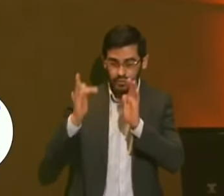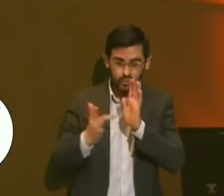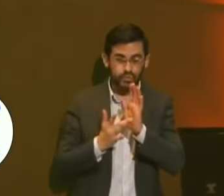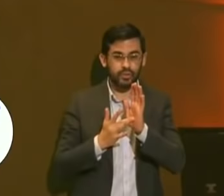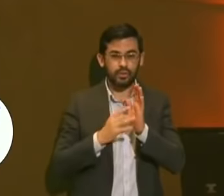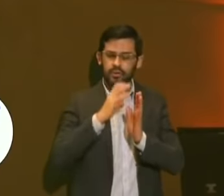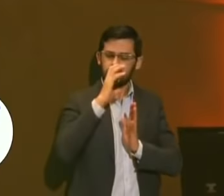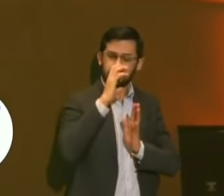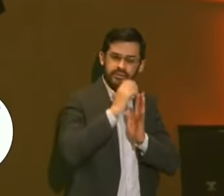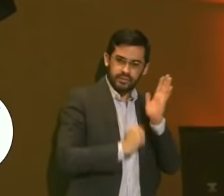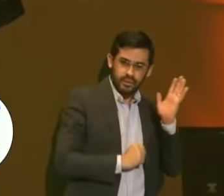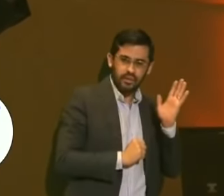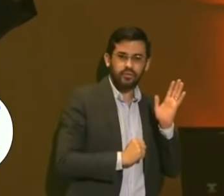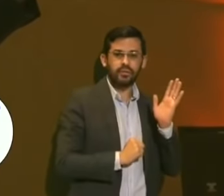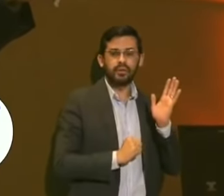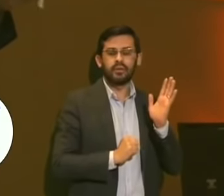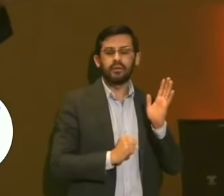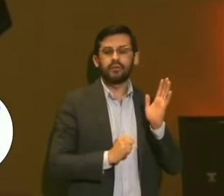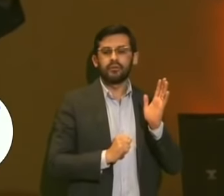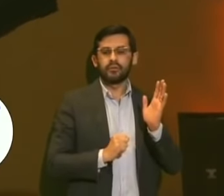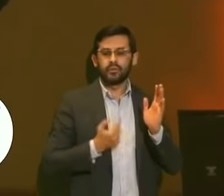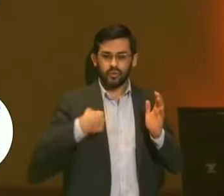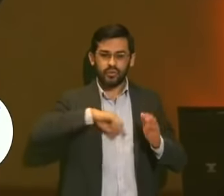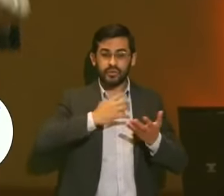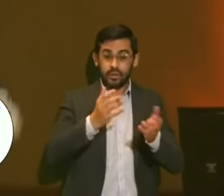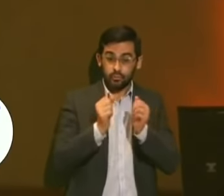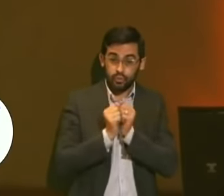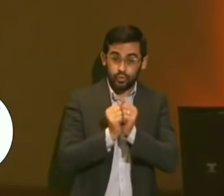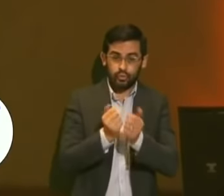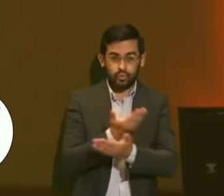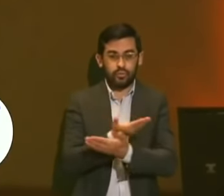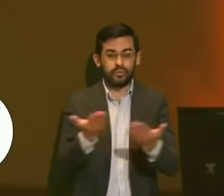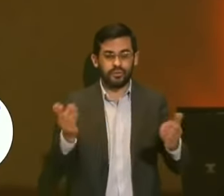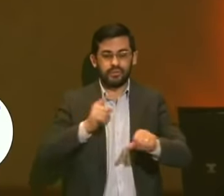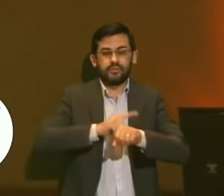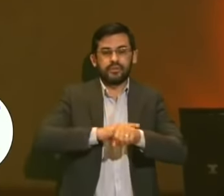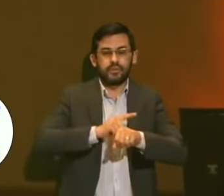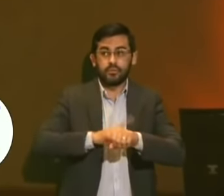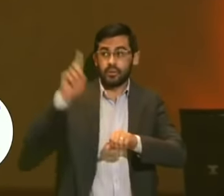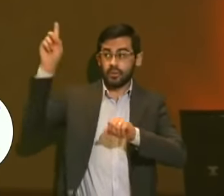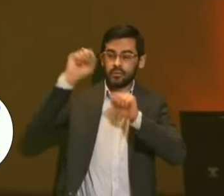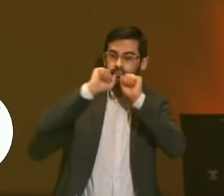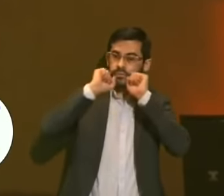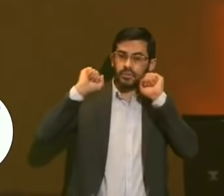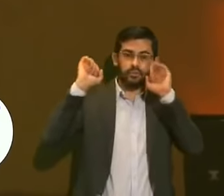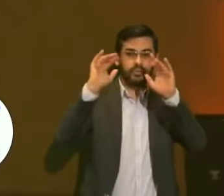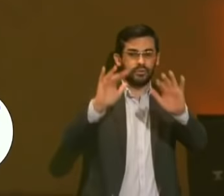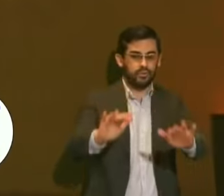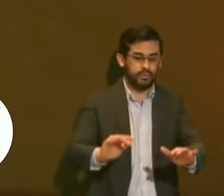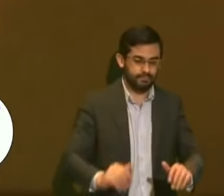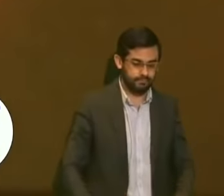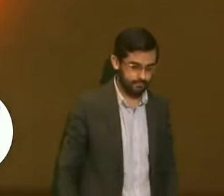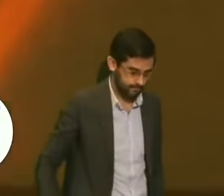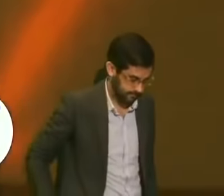bibcuritiba.org.br/Jesus, se inscreve, deixa a gente caminhar junto com você. Que Deus te abençoe, querido.